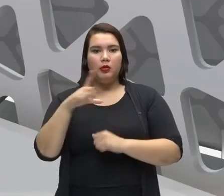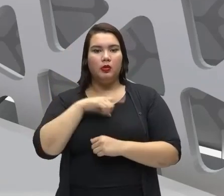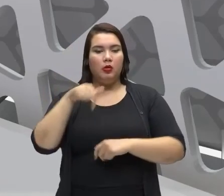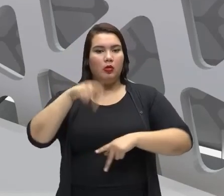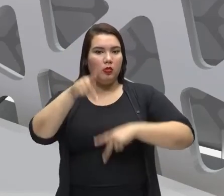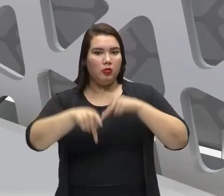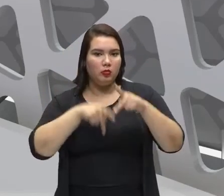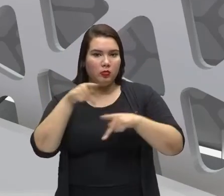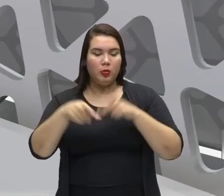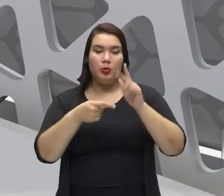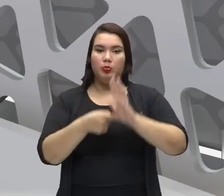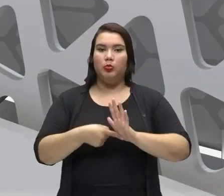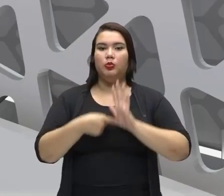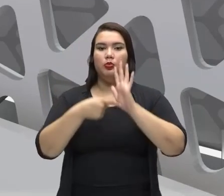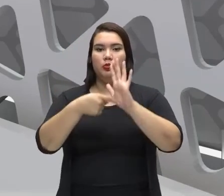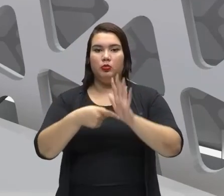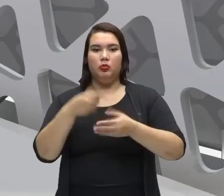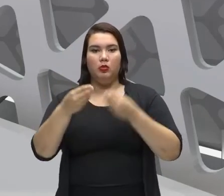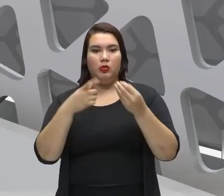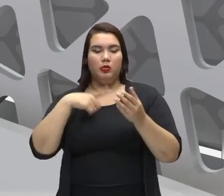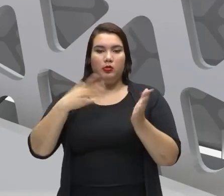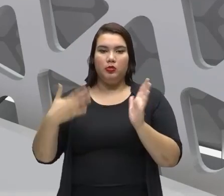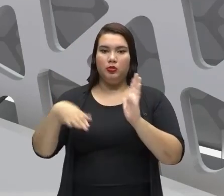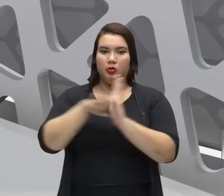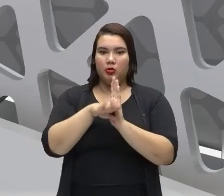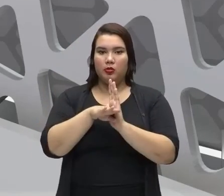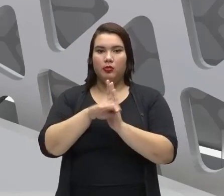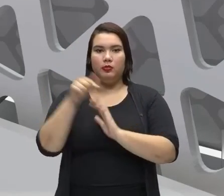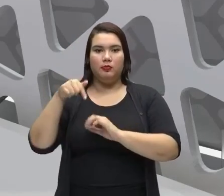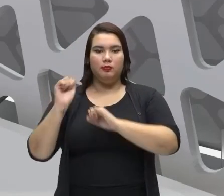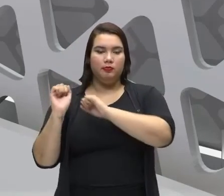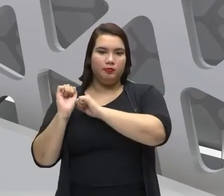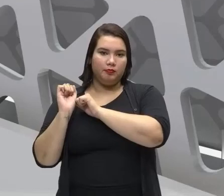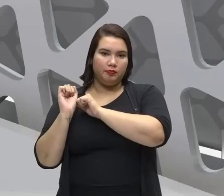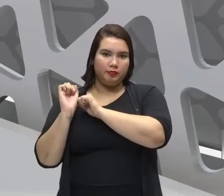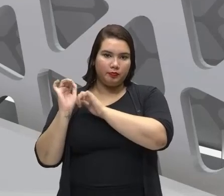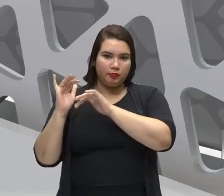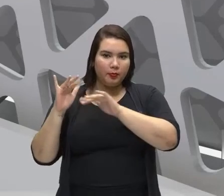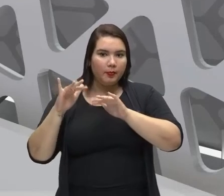povo trouxe quando foram trazidos, foram